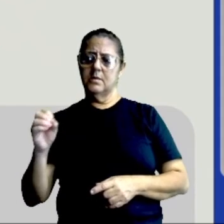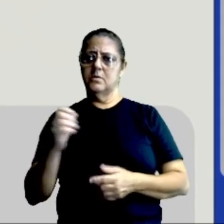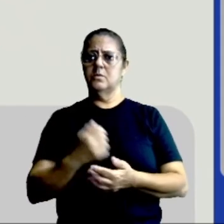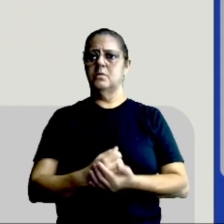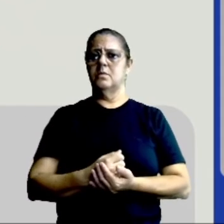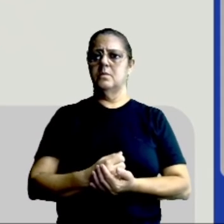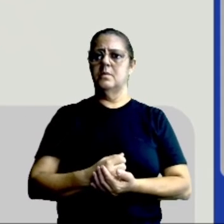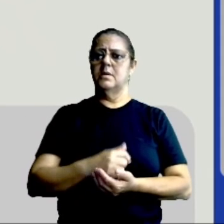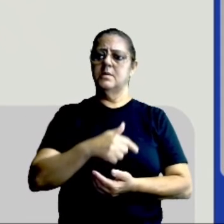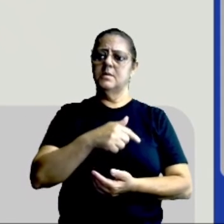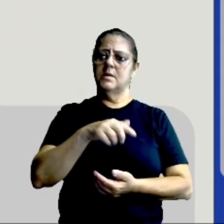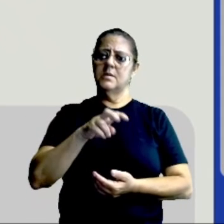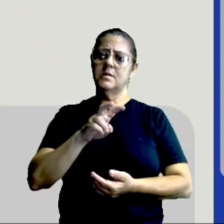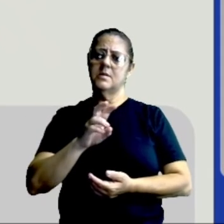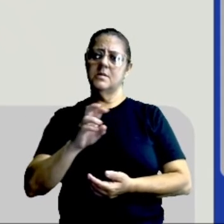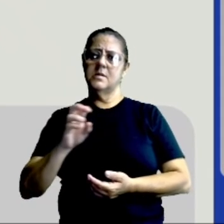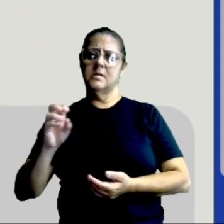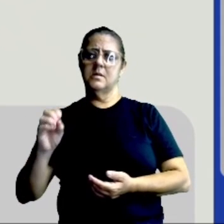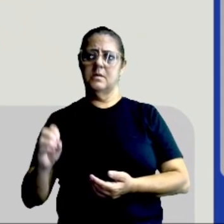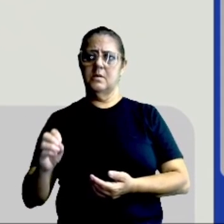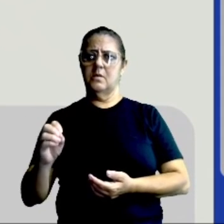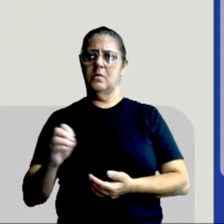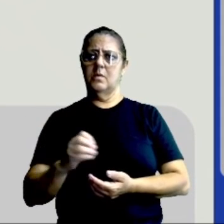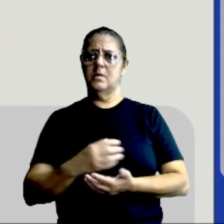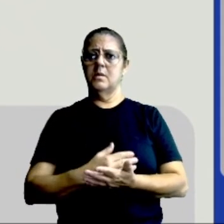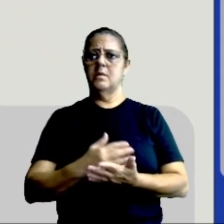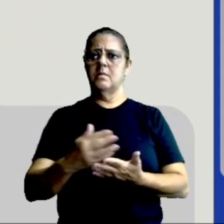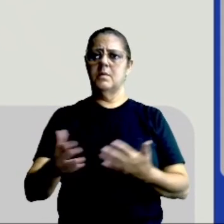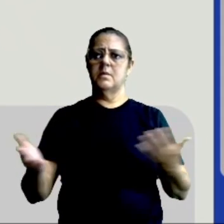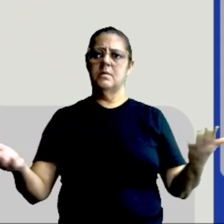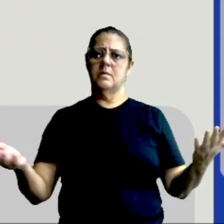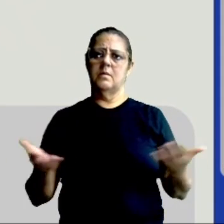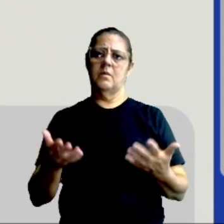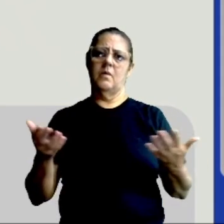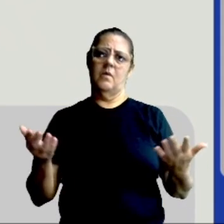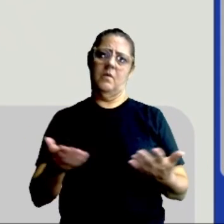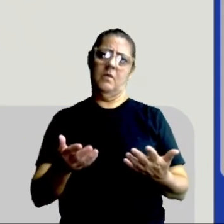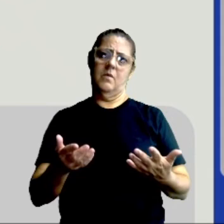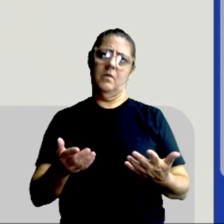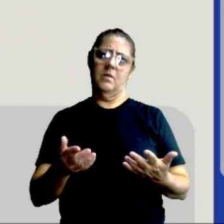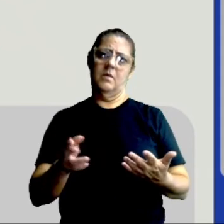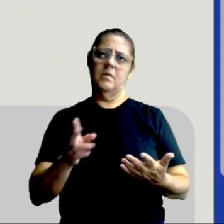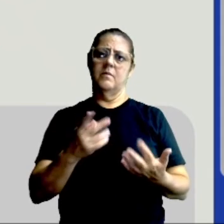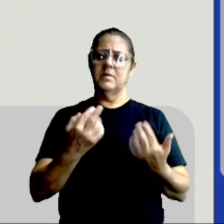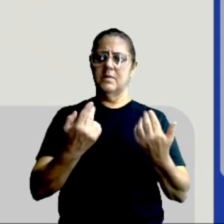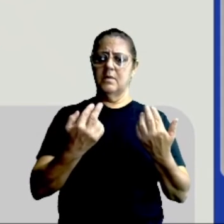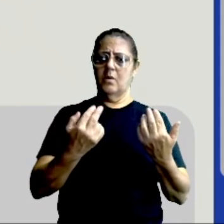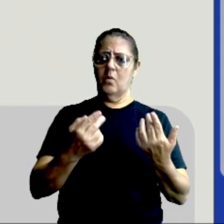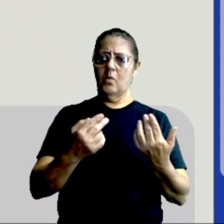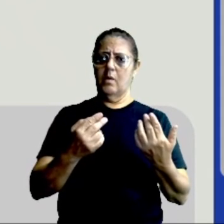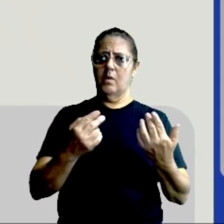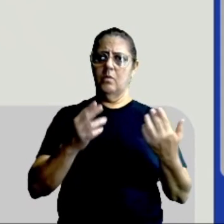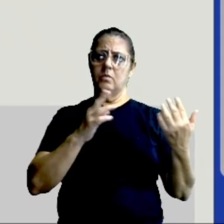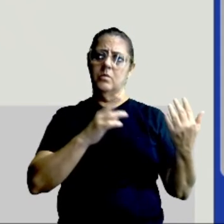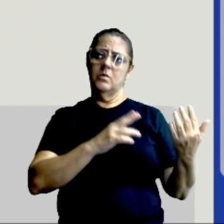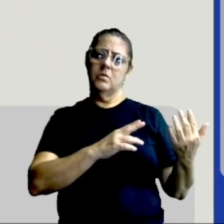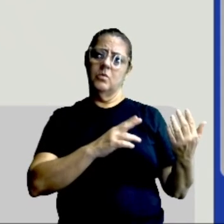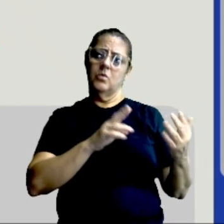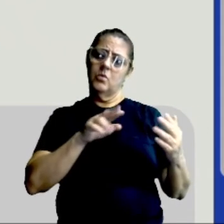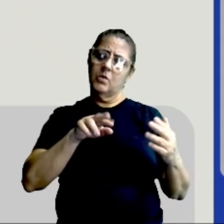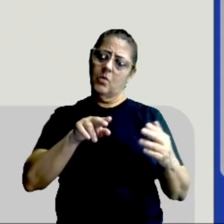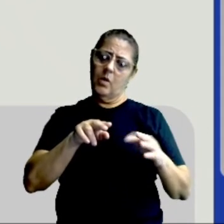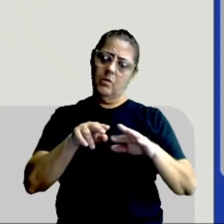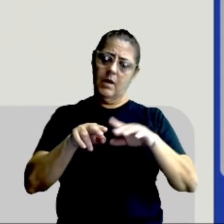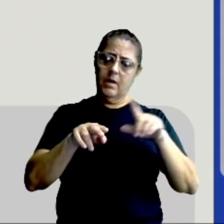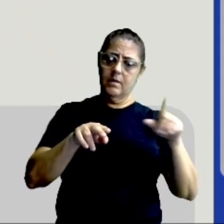dá 750, e isso somado com x. A partir de agora, a gente vai fazer a mesma operação dos dois lados da igualdade.